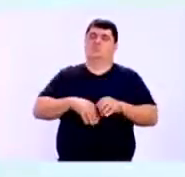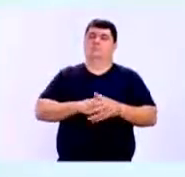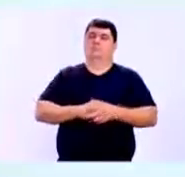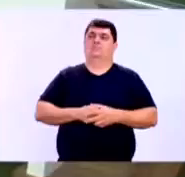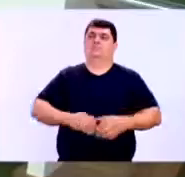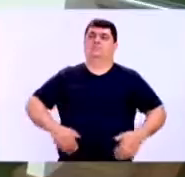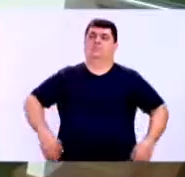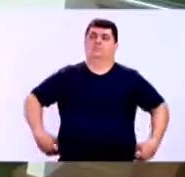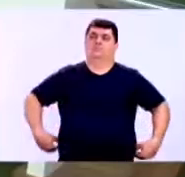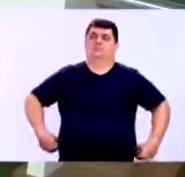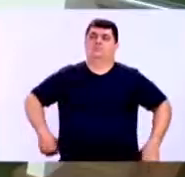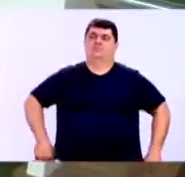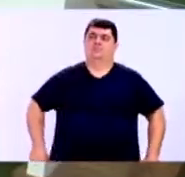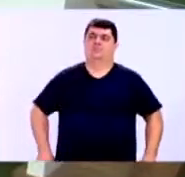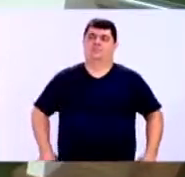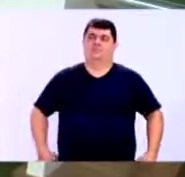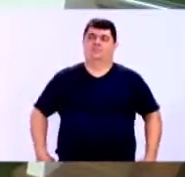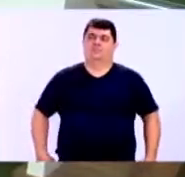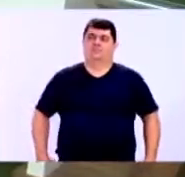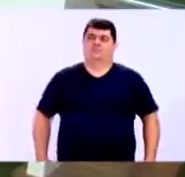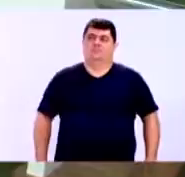Bora!